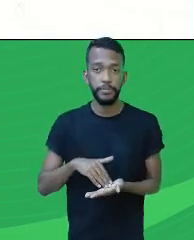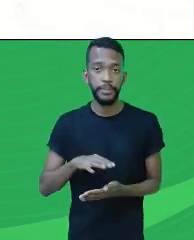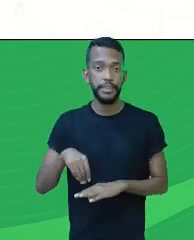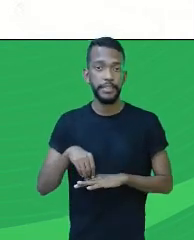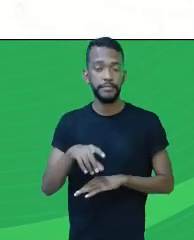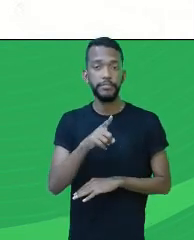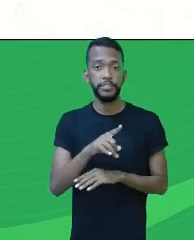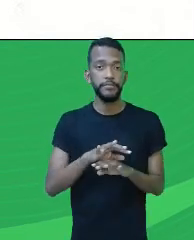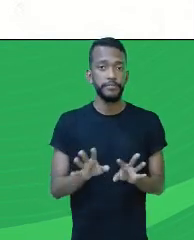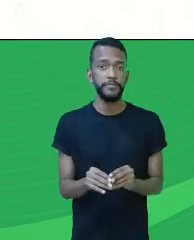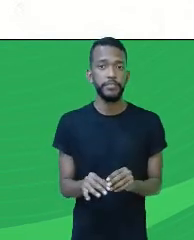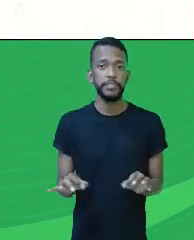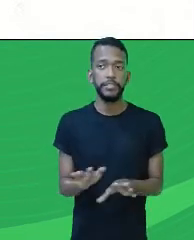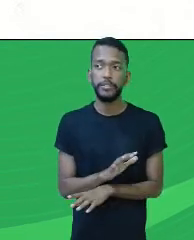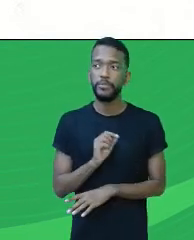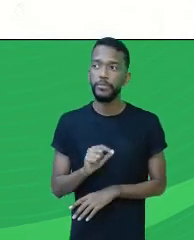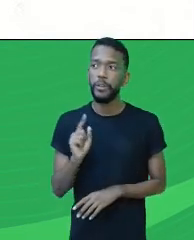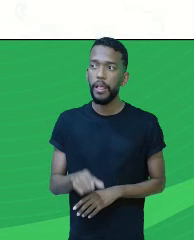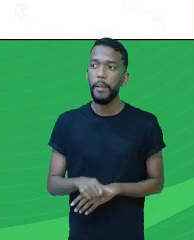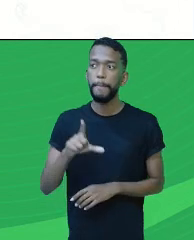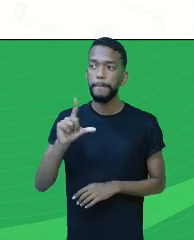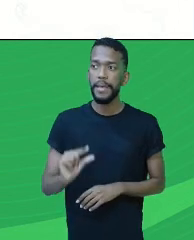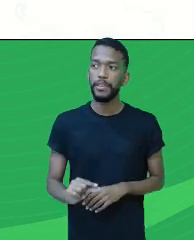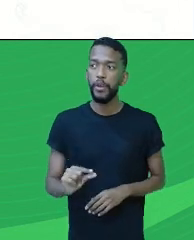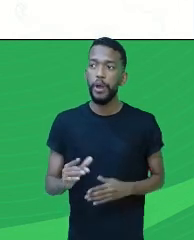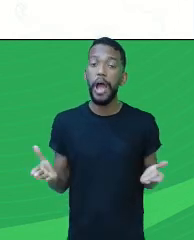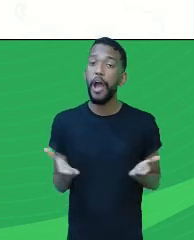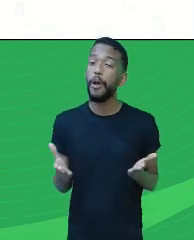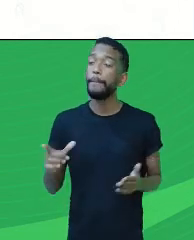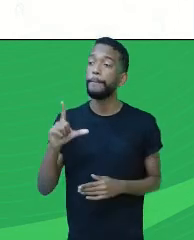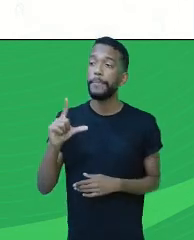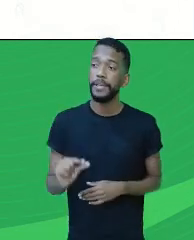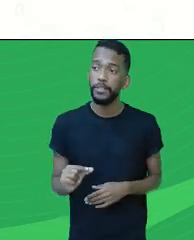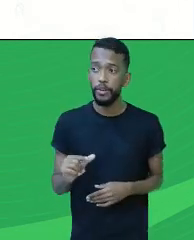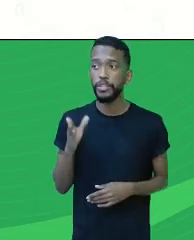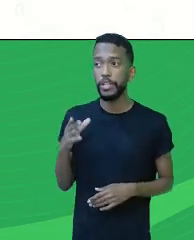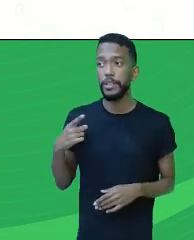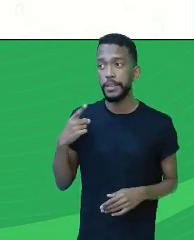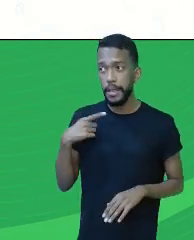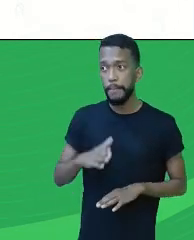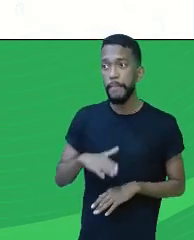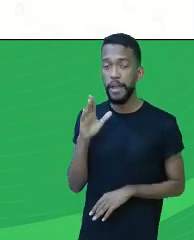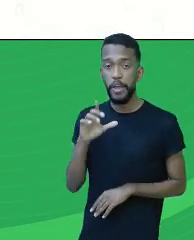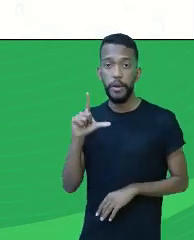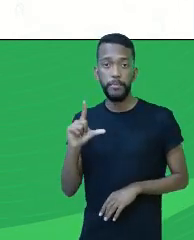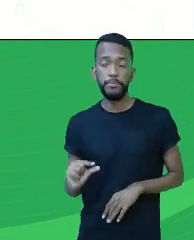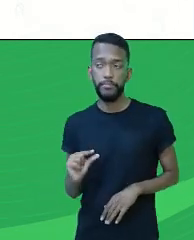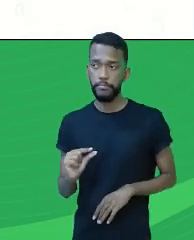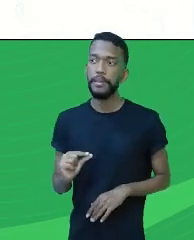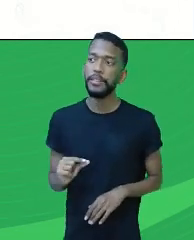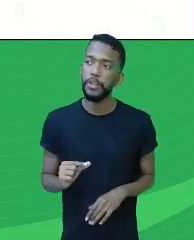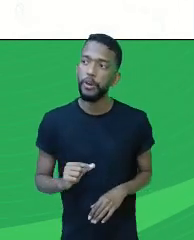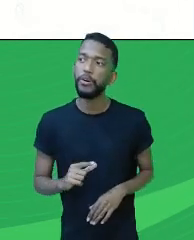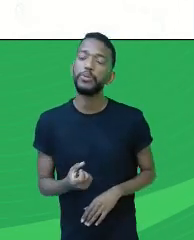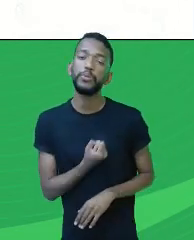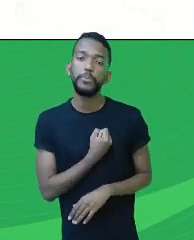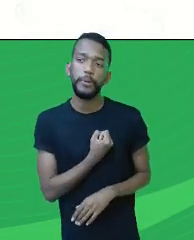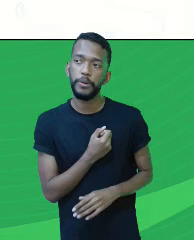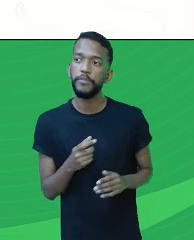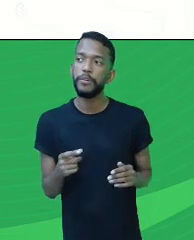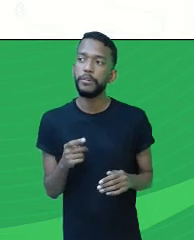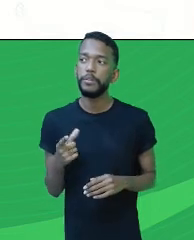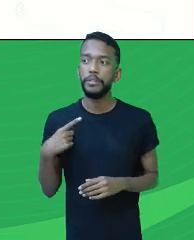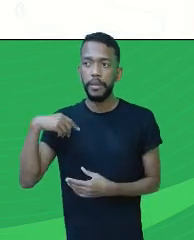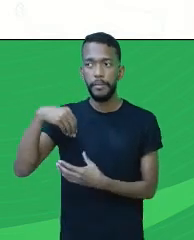fechar é o menor agora, viu? A gente viu o maior, agora é o menor. O menor